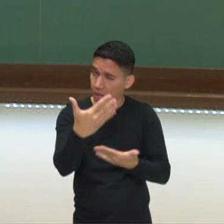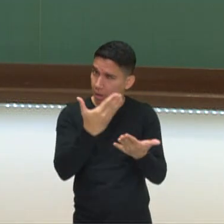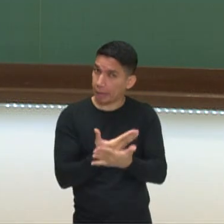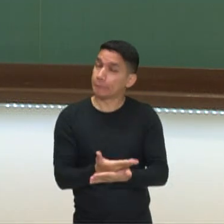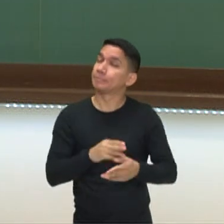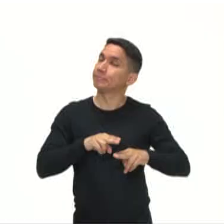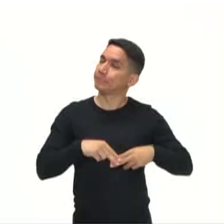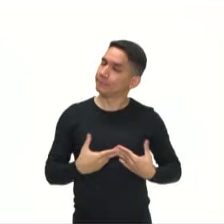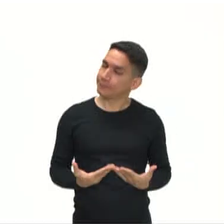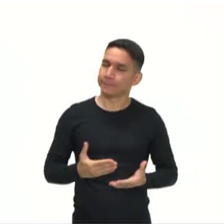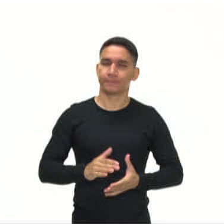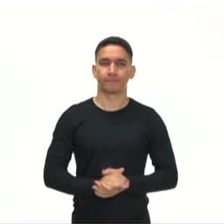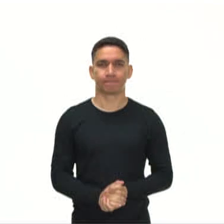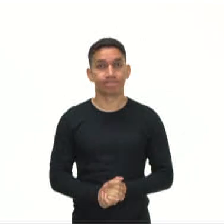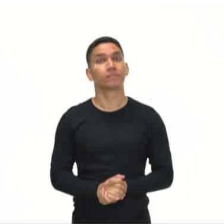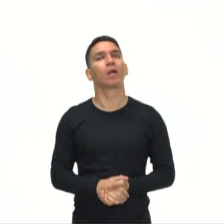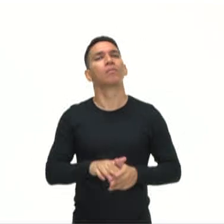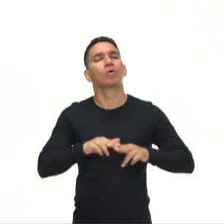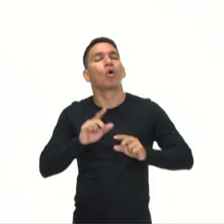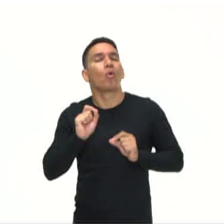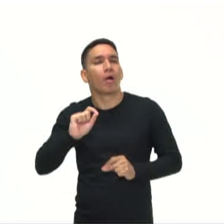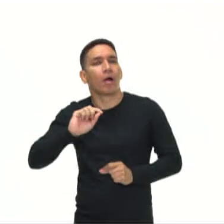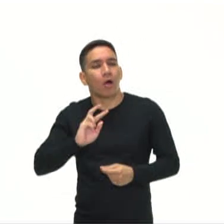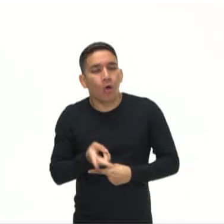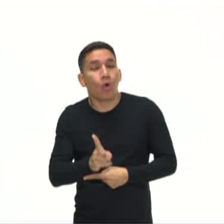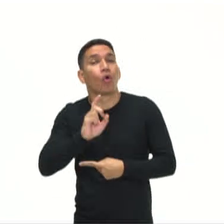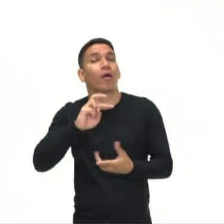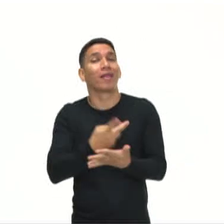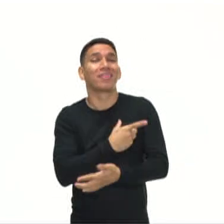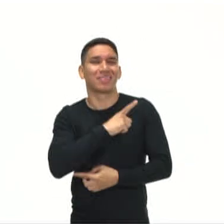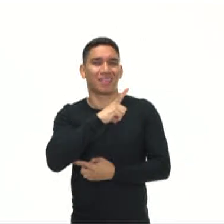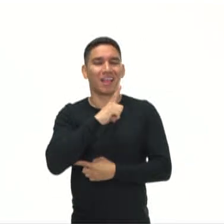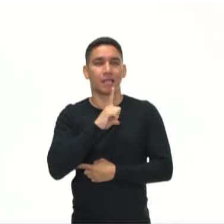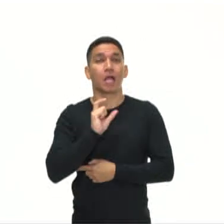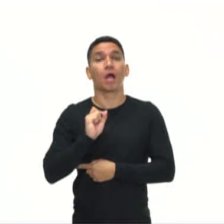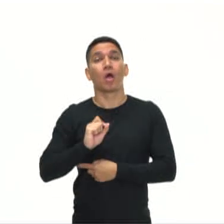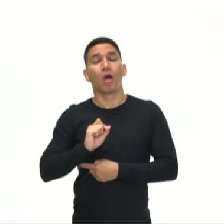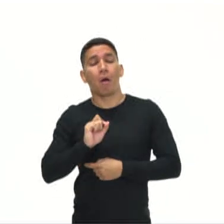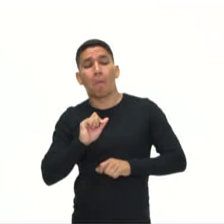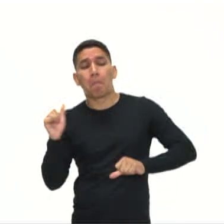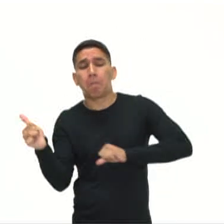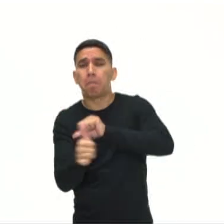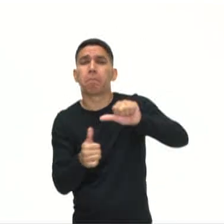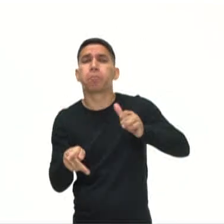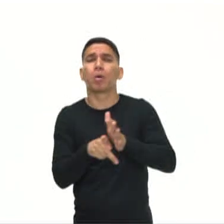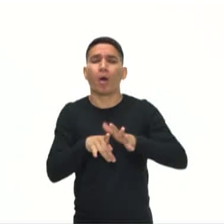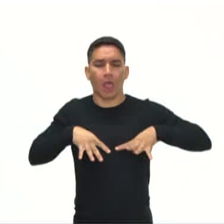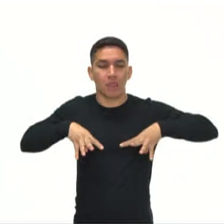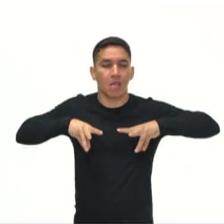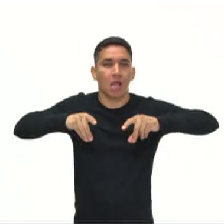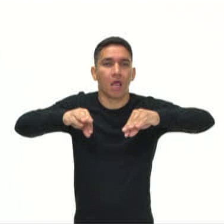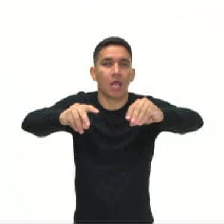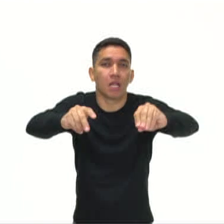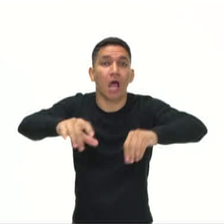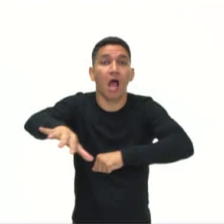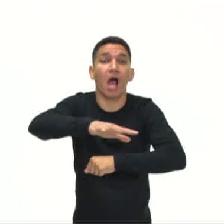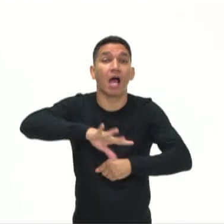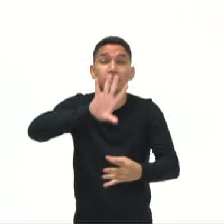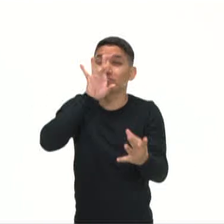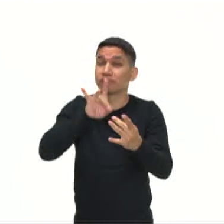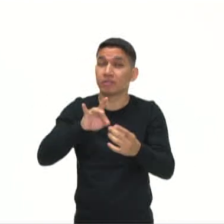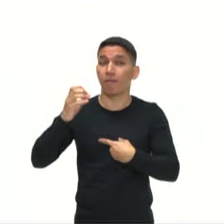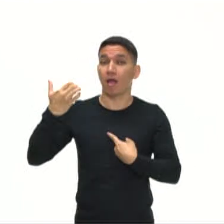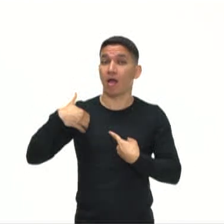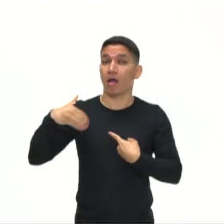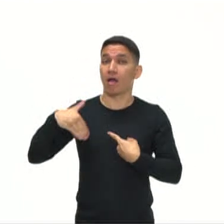é. Então, vai acontecer a chamada Campanha do Deserto em 1879, especificamente na Argentina. O